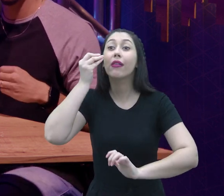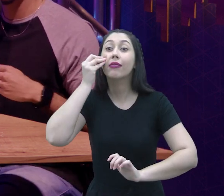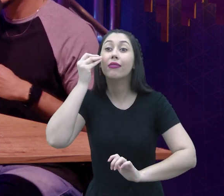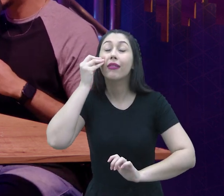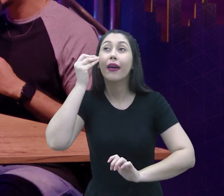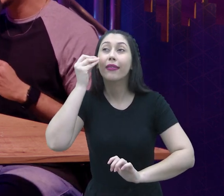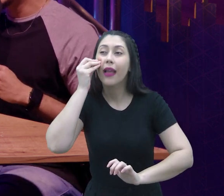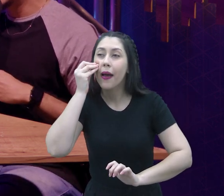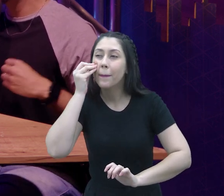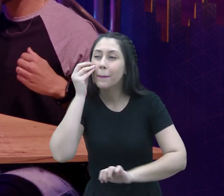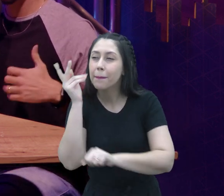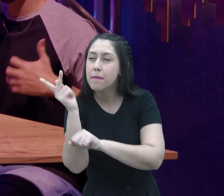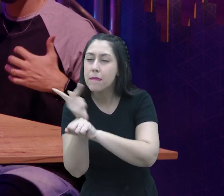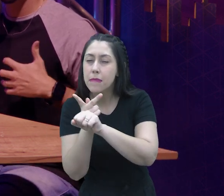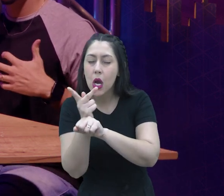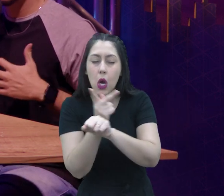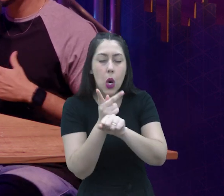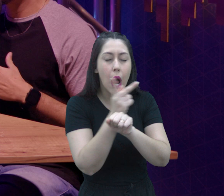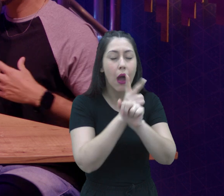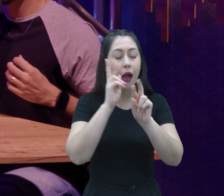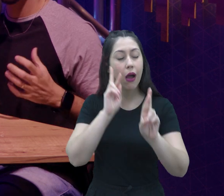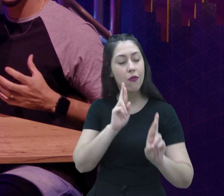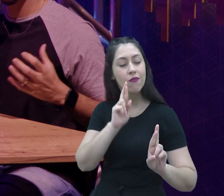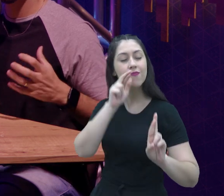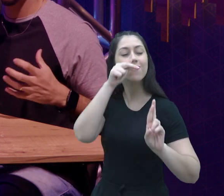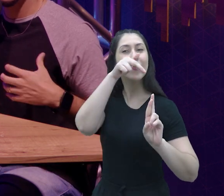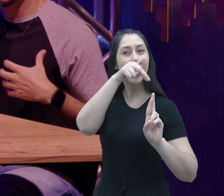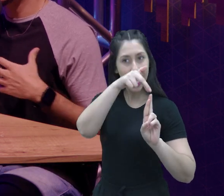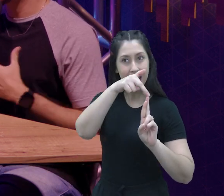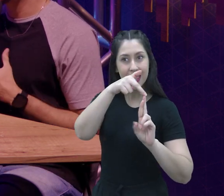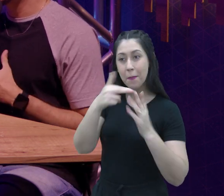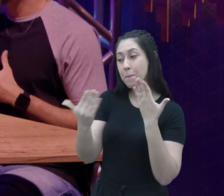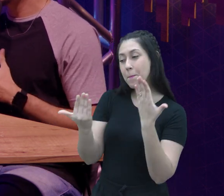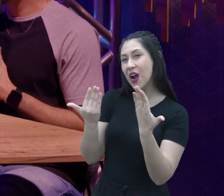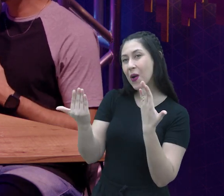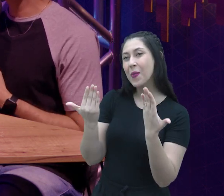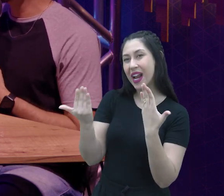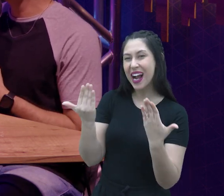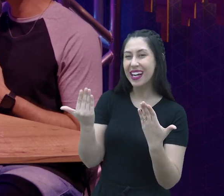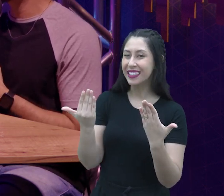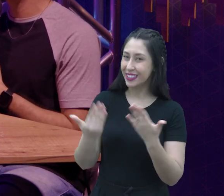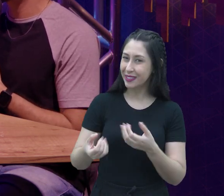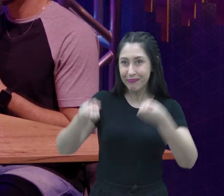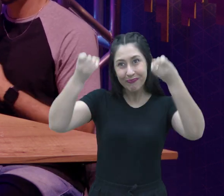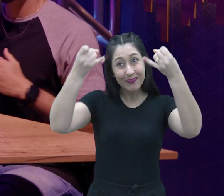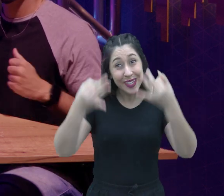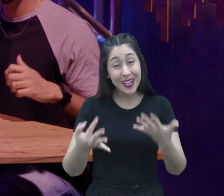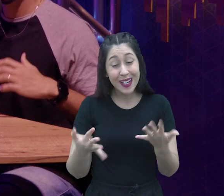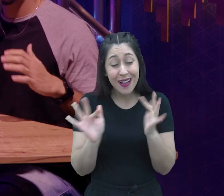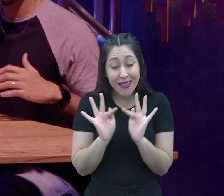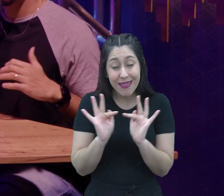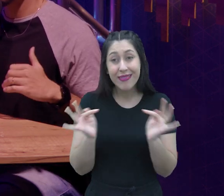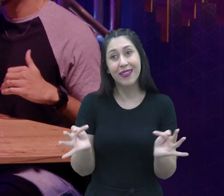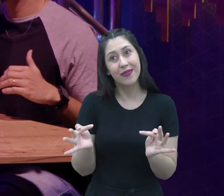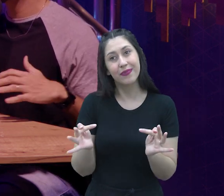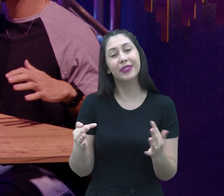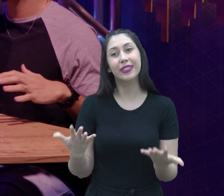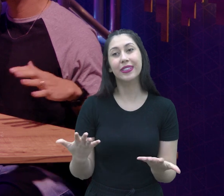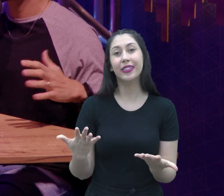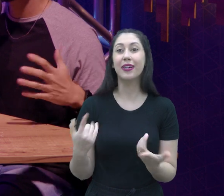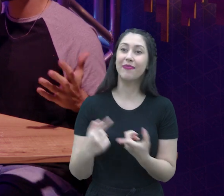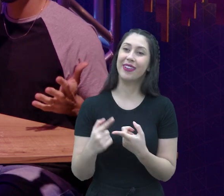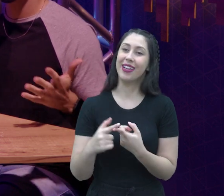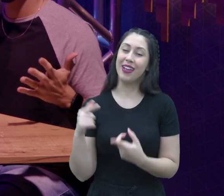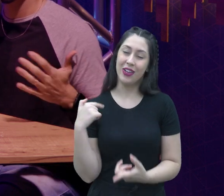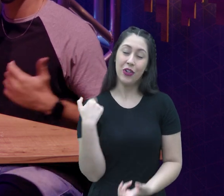tentar encontrar exemplos, né, e paralelos para ficar mais fácil de entender, né? Essa é mais ou menos a